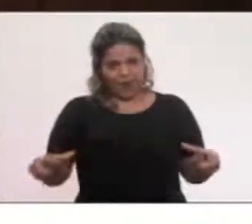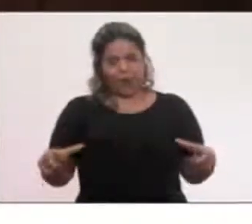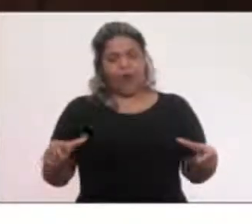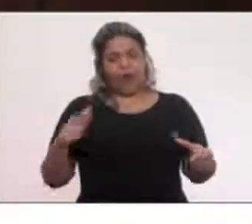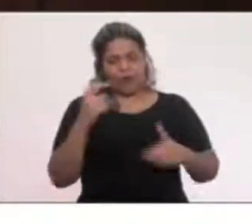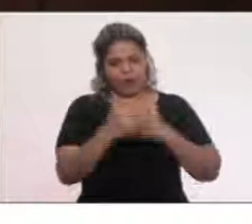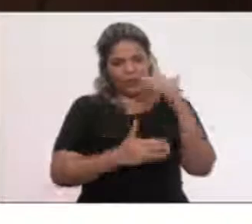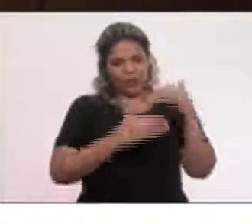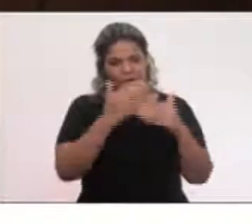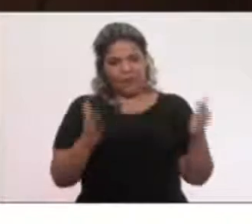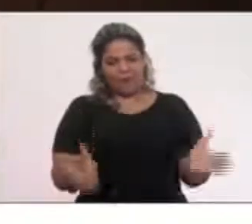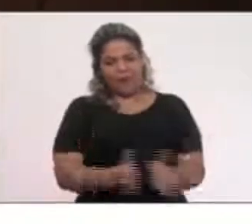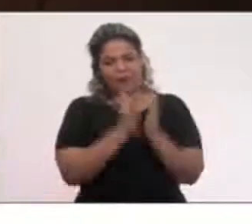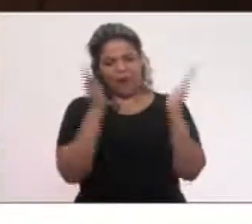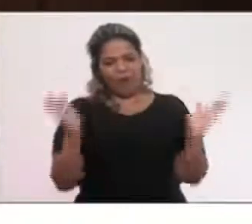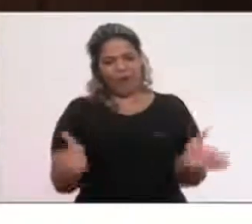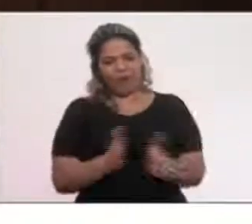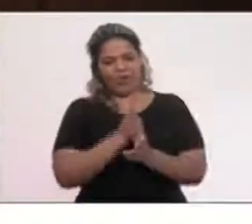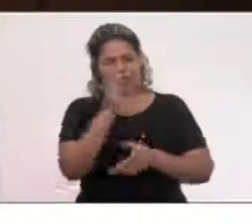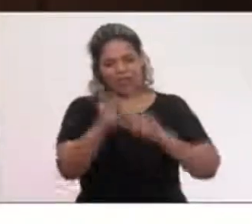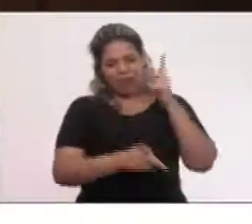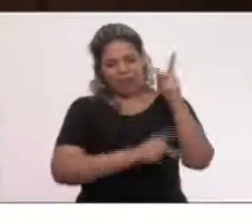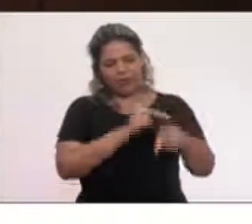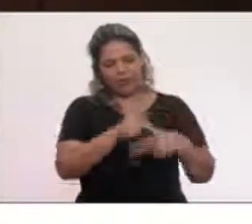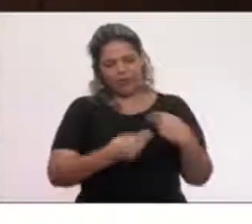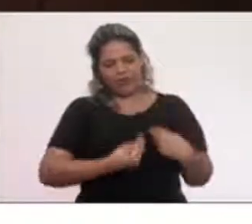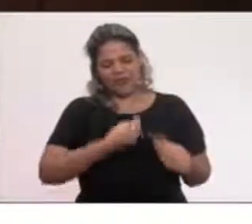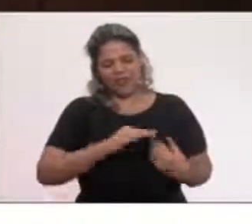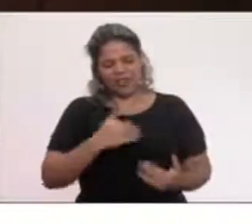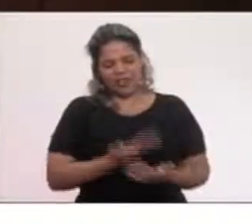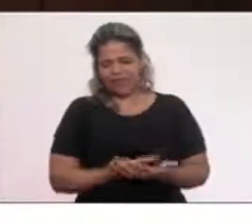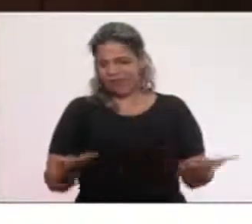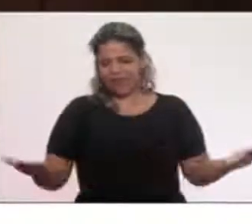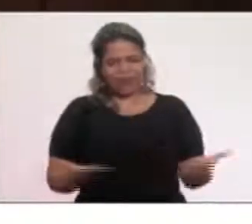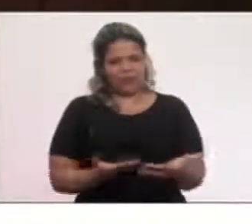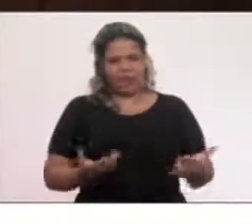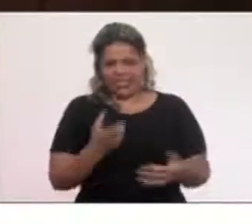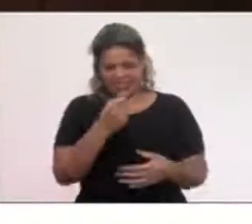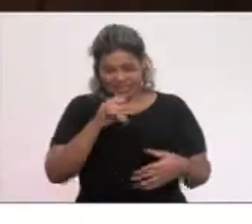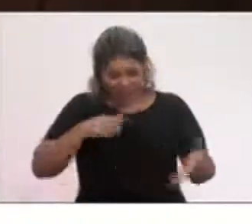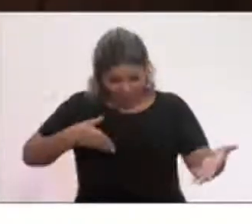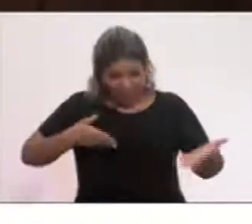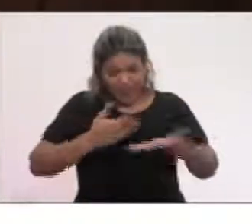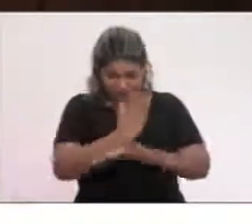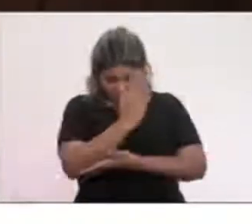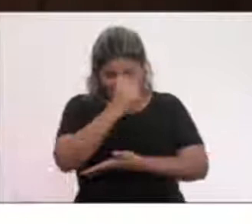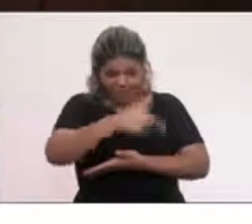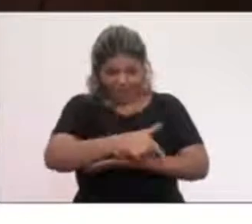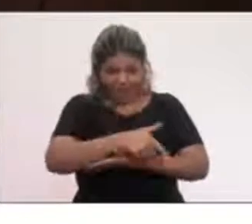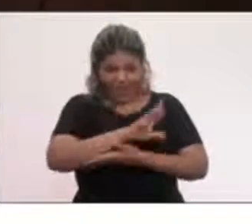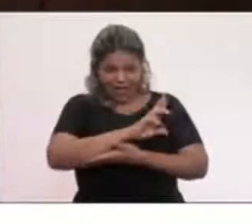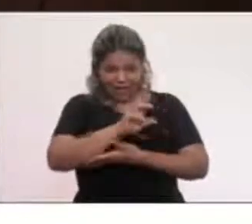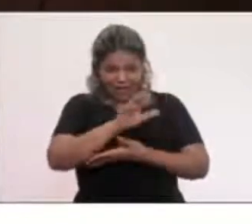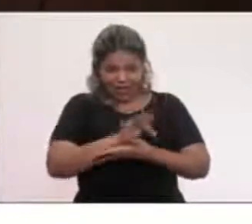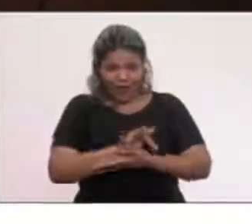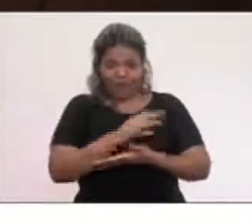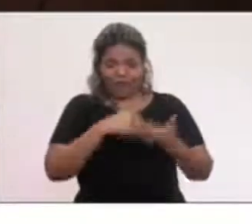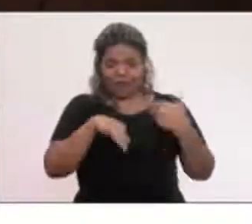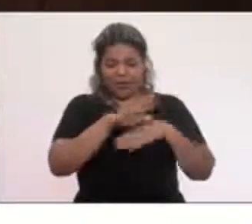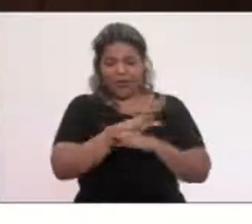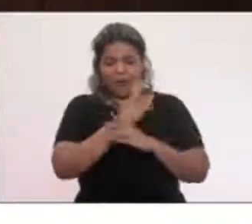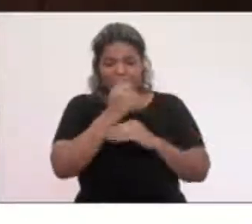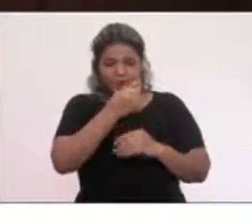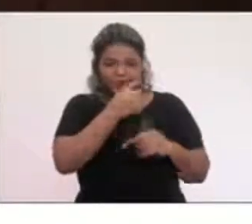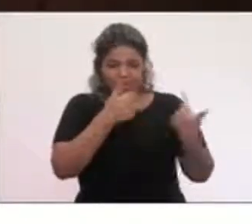processo de empobrecimento da população que já se viveu no Brasil. Se essa reforma for aprovada, os trabalhadores